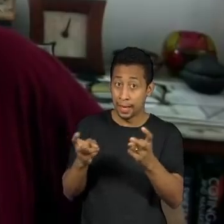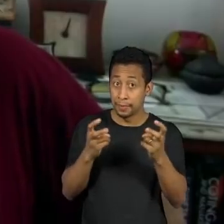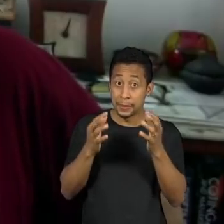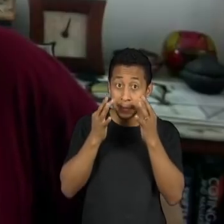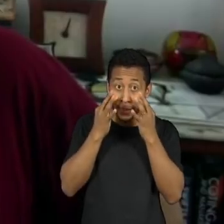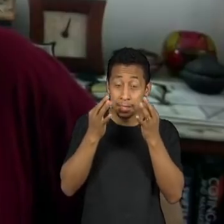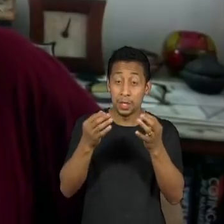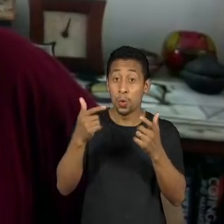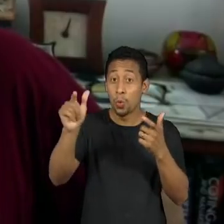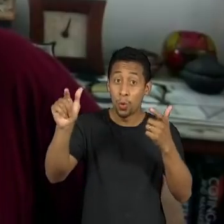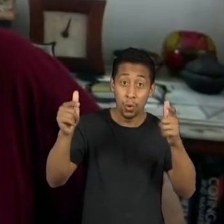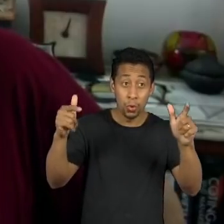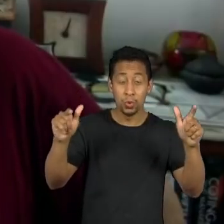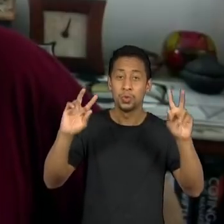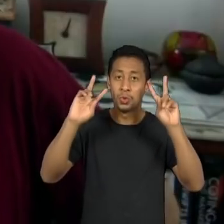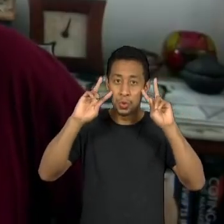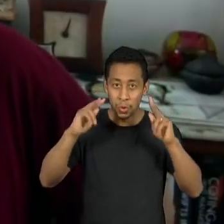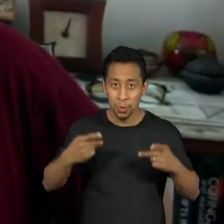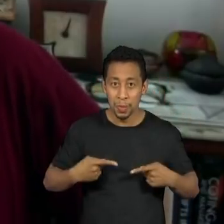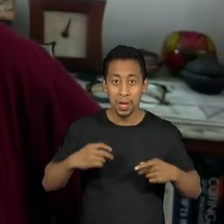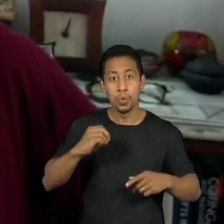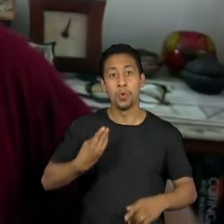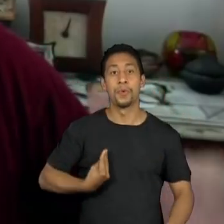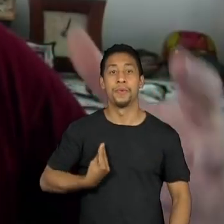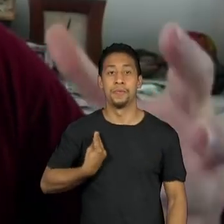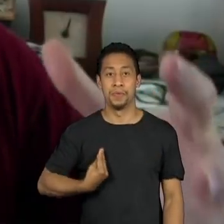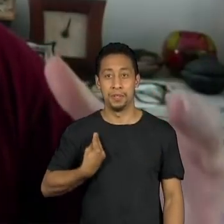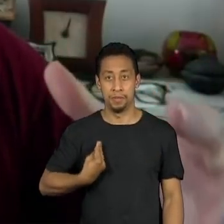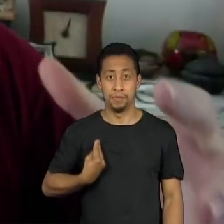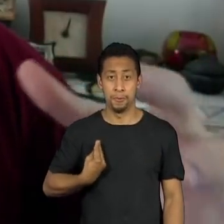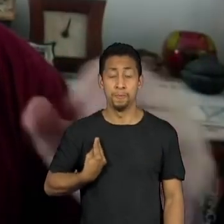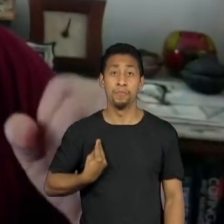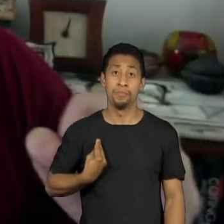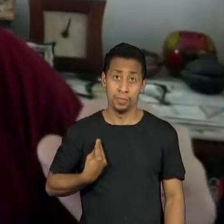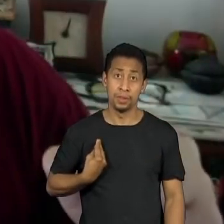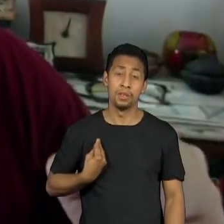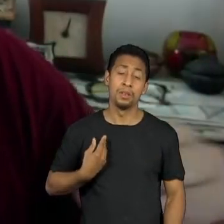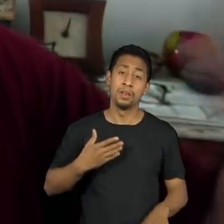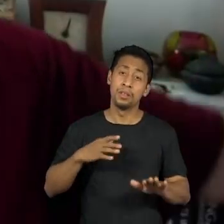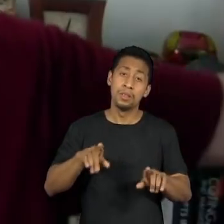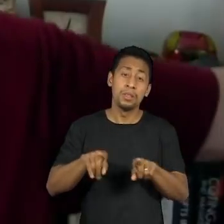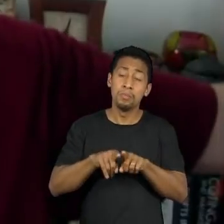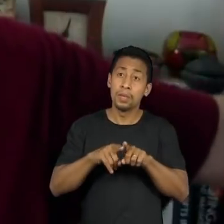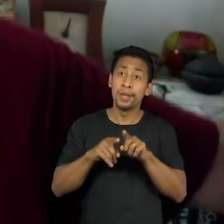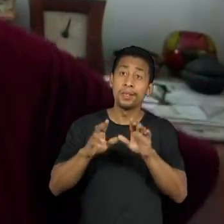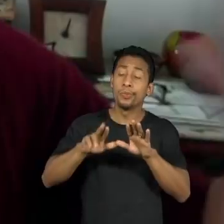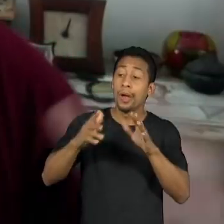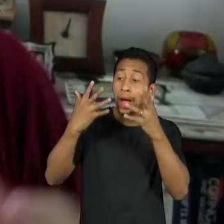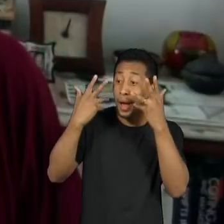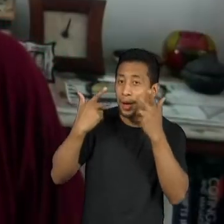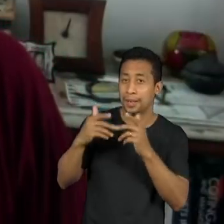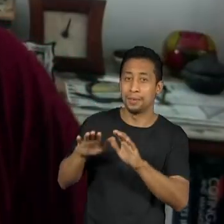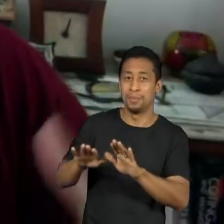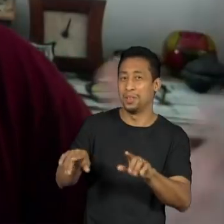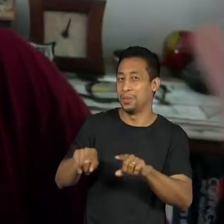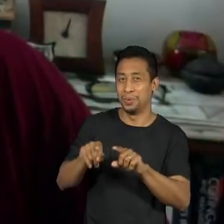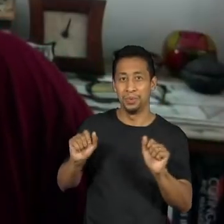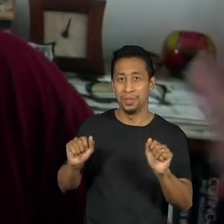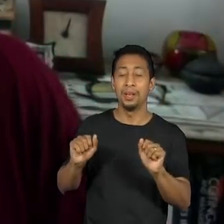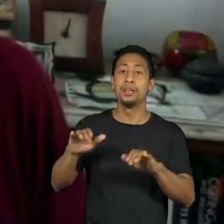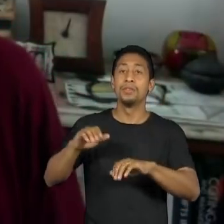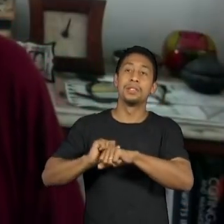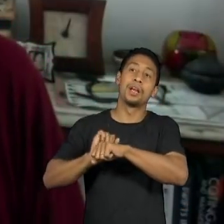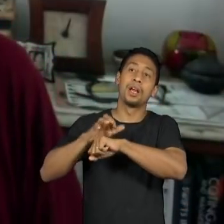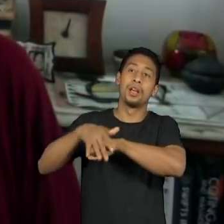humano, seja outro ser vivo, ou outro até aspecto não animado do ambiente. Uma coisa que não é ser vivo, uma